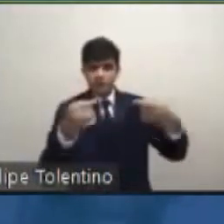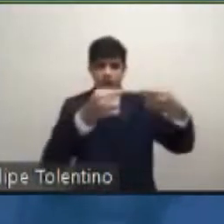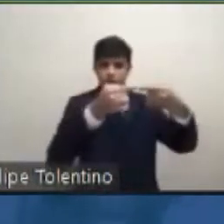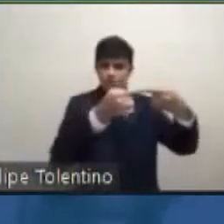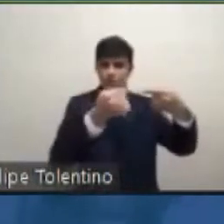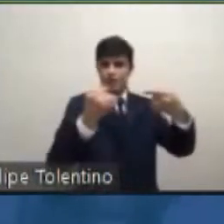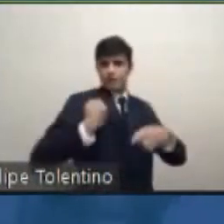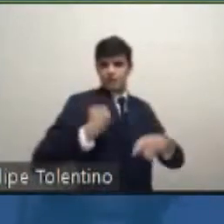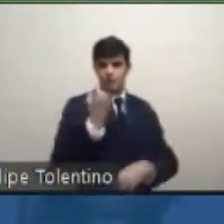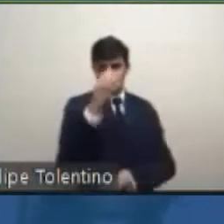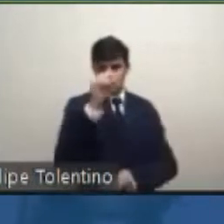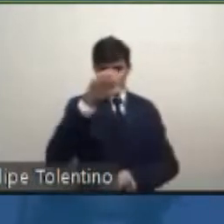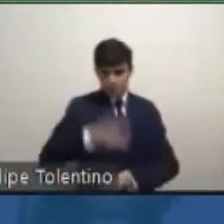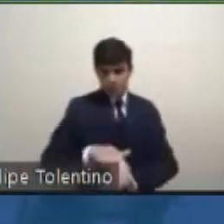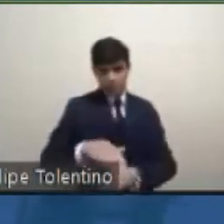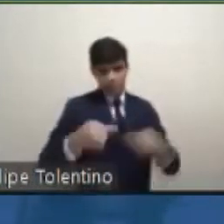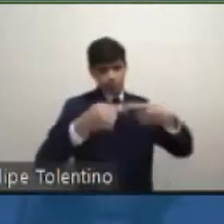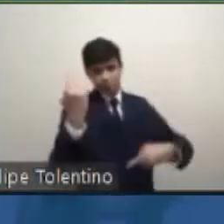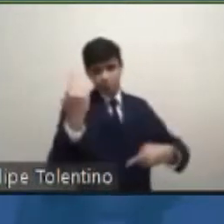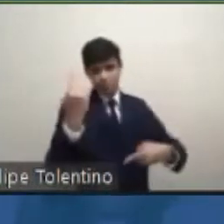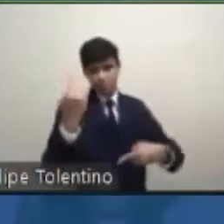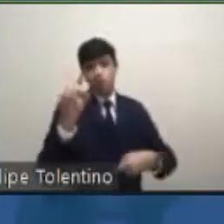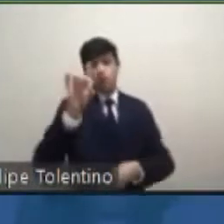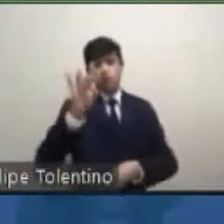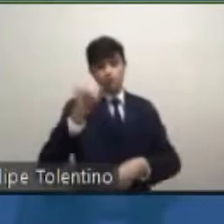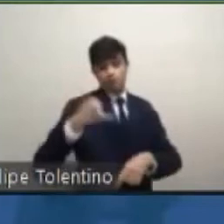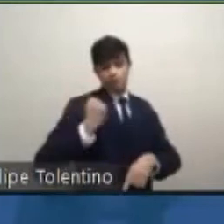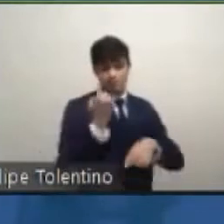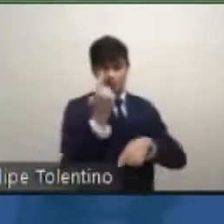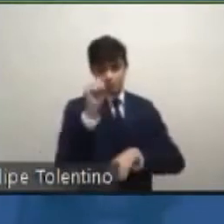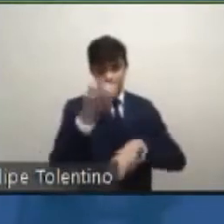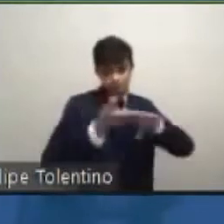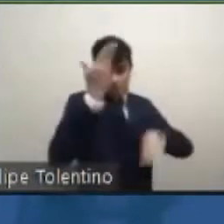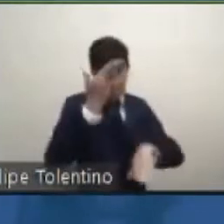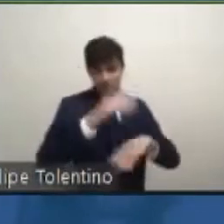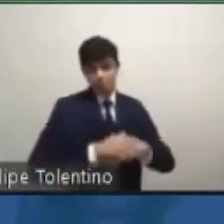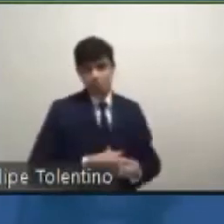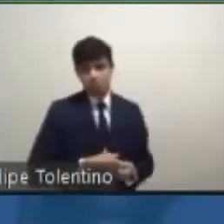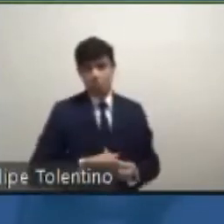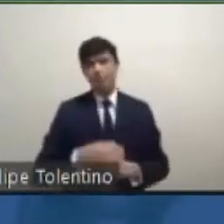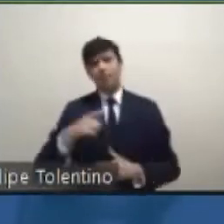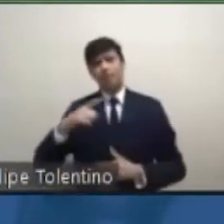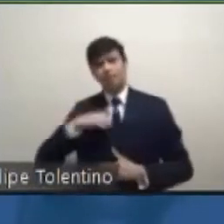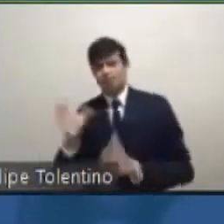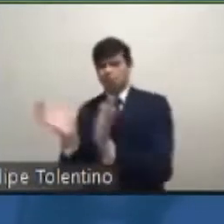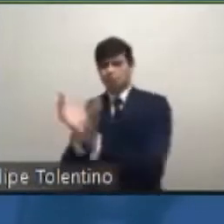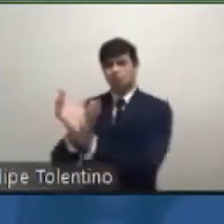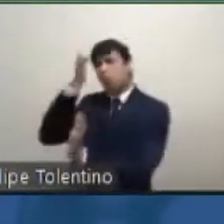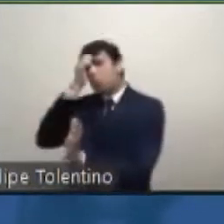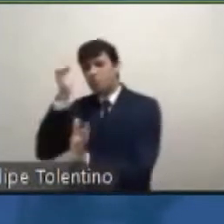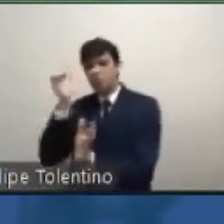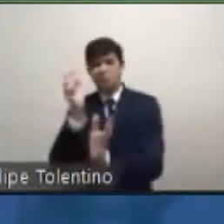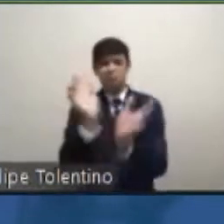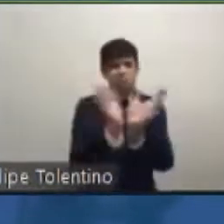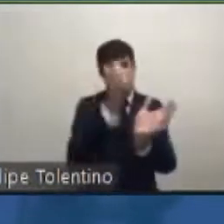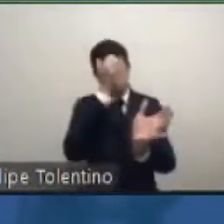idade. É um assunto que é cercado de muitos mitos, e então essa palestra vai se apoiar na posição jurídica